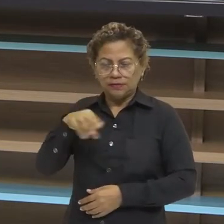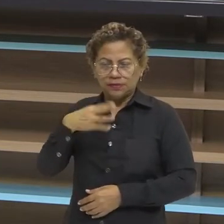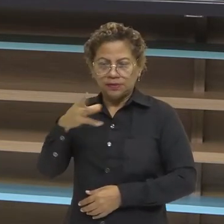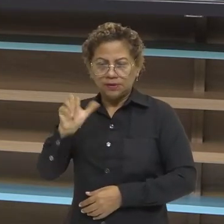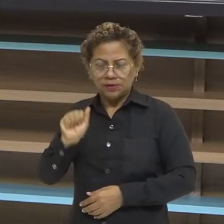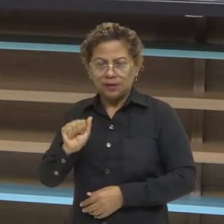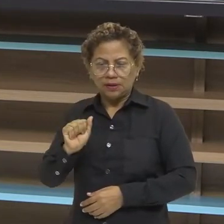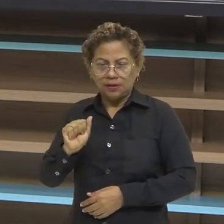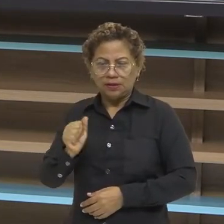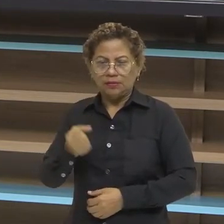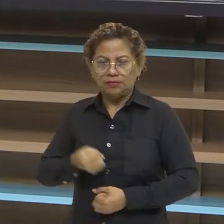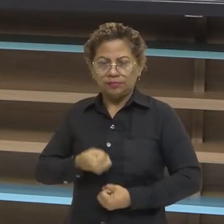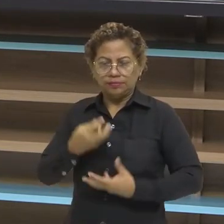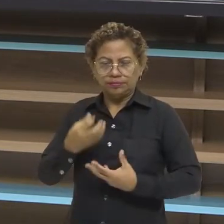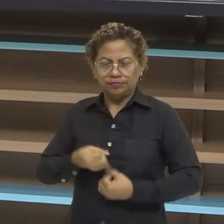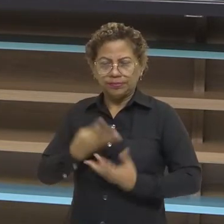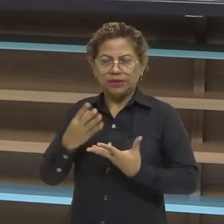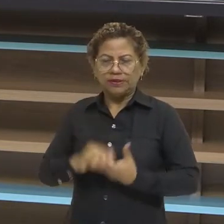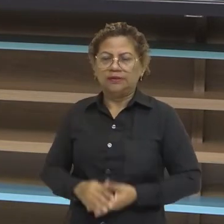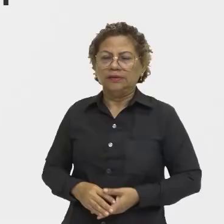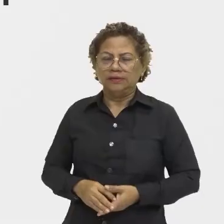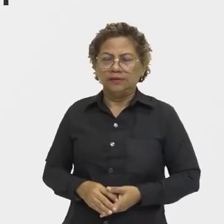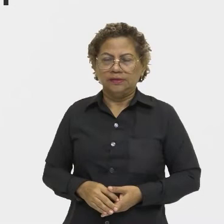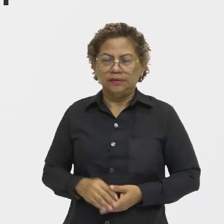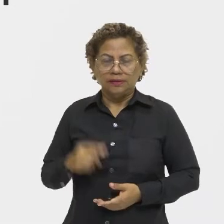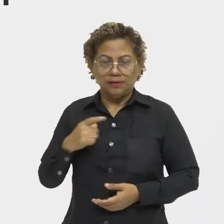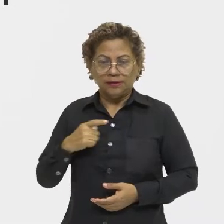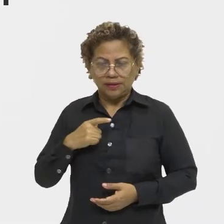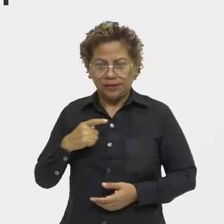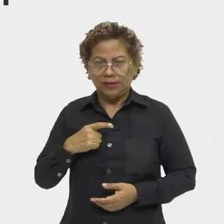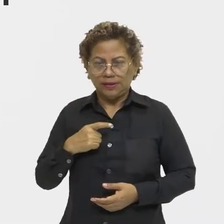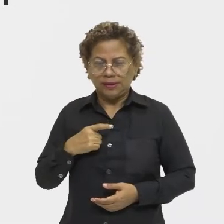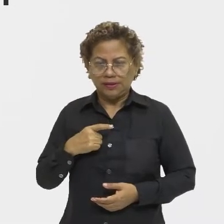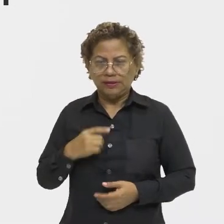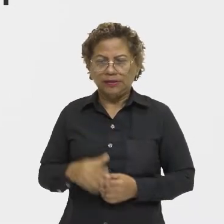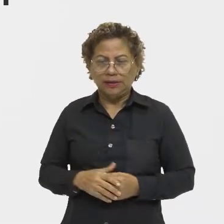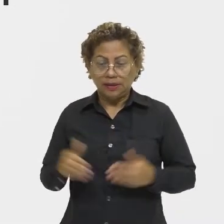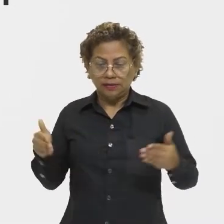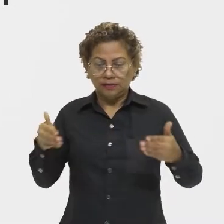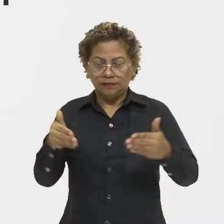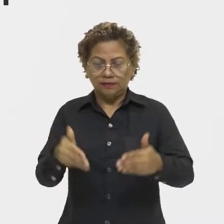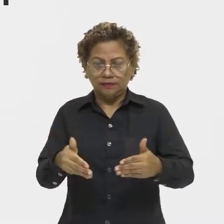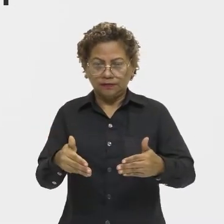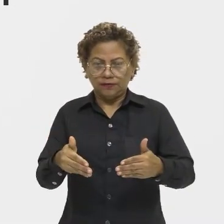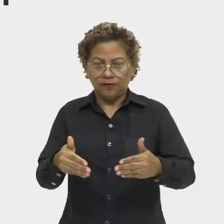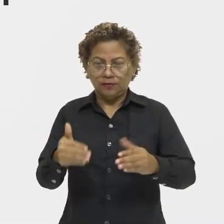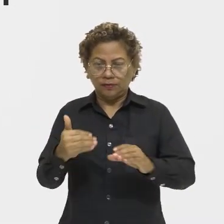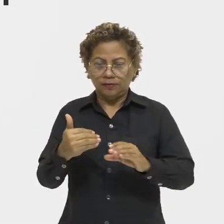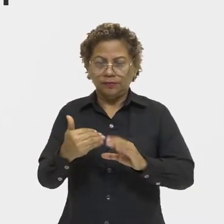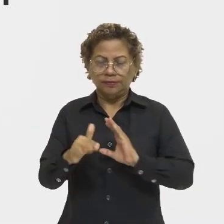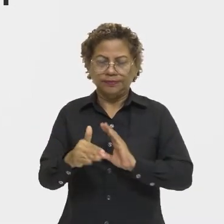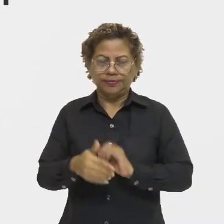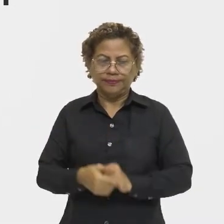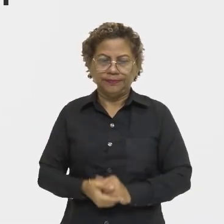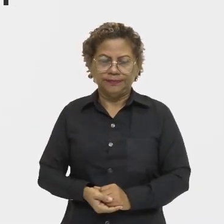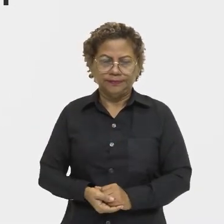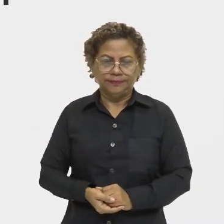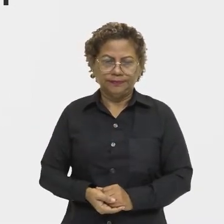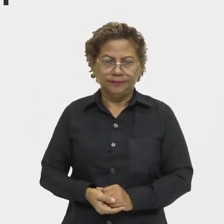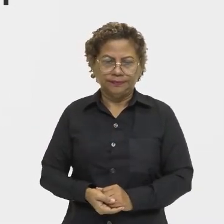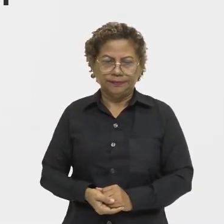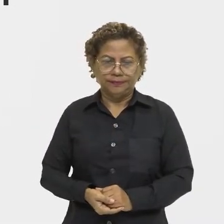está com a ênfase na mensagem. Então essa função poética, ela